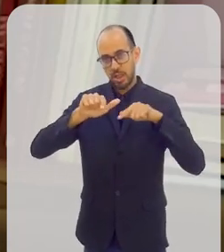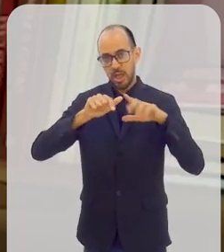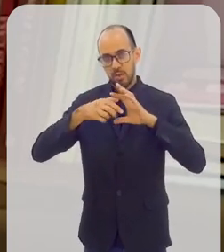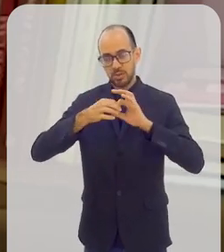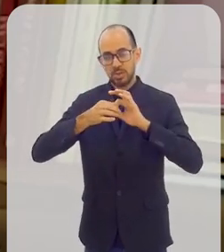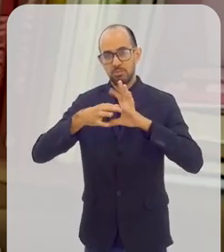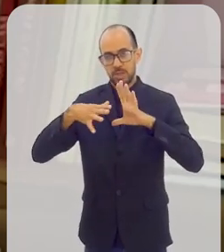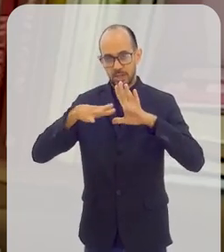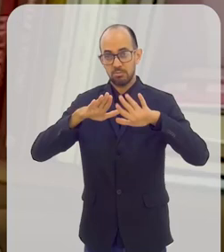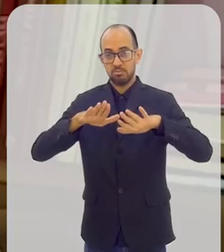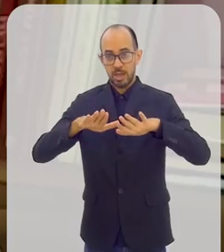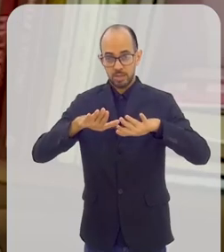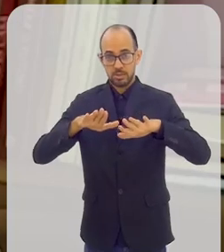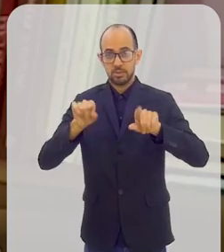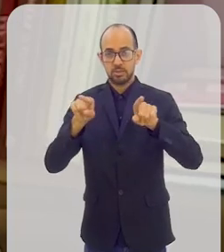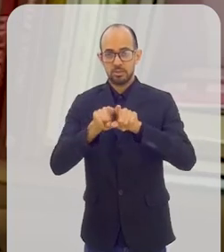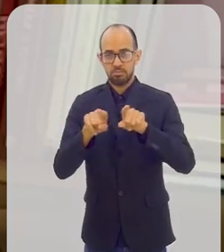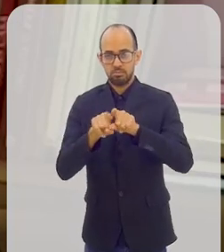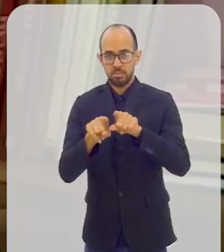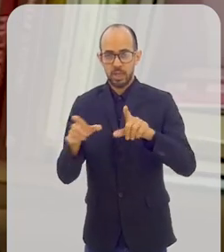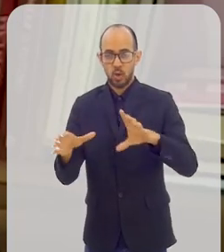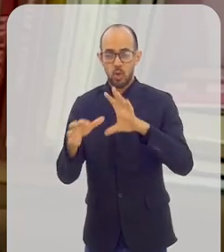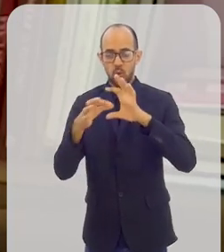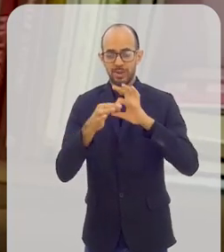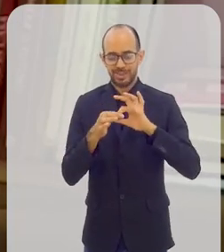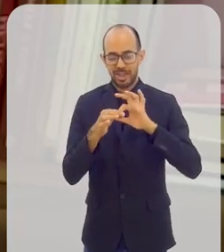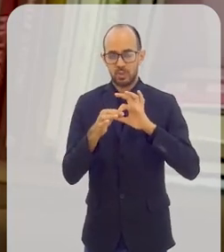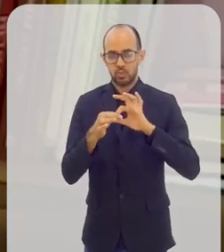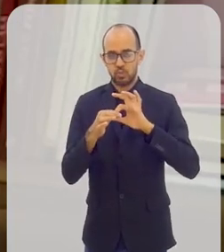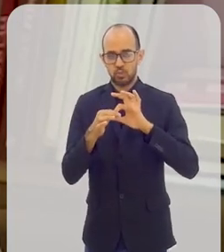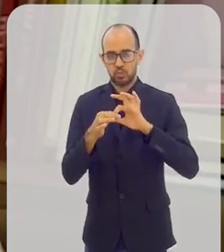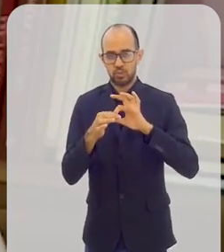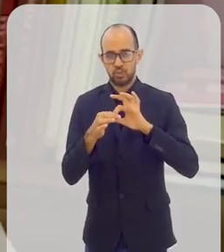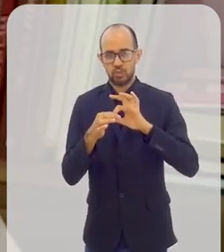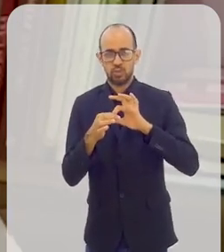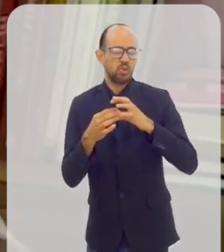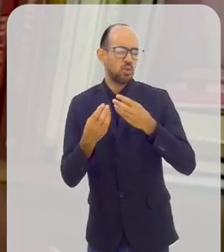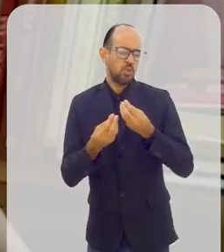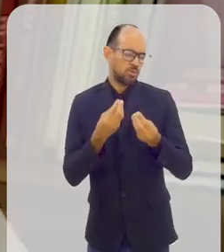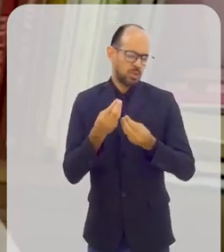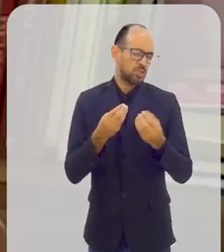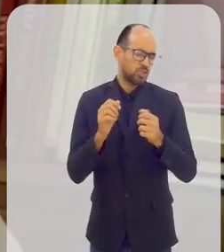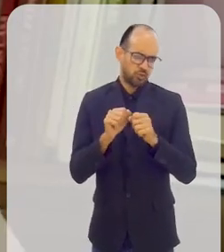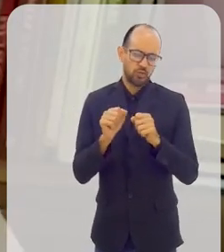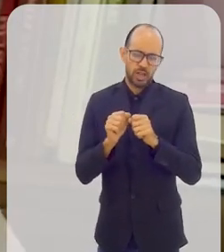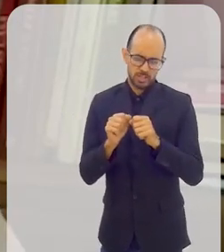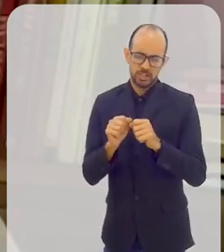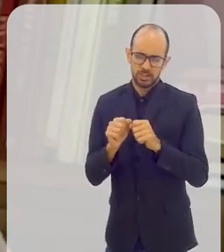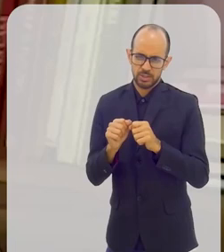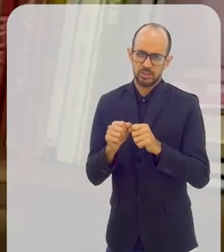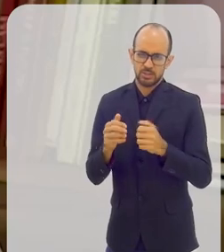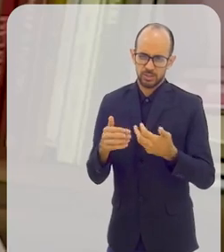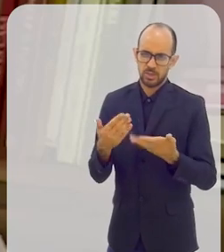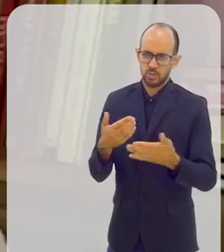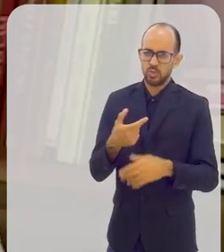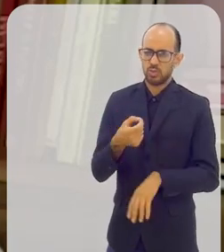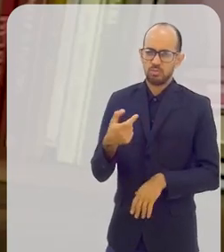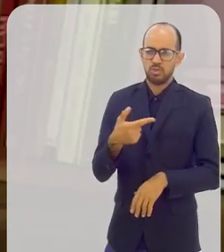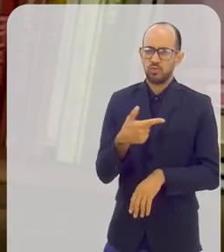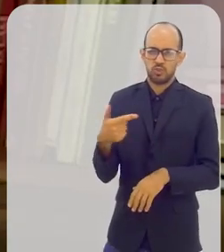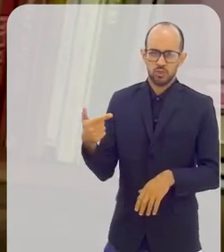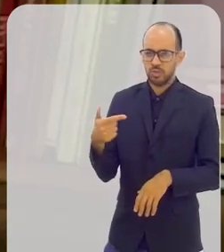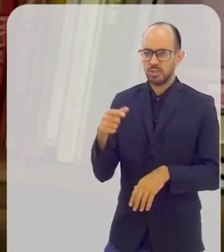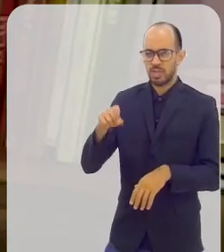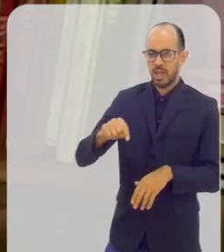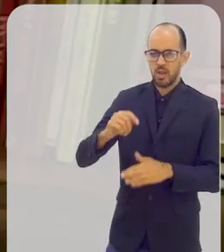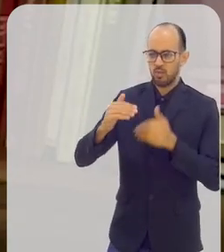independência mais conectados um ao outro. Ou de, como é que a gente aprende isso aí? Então, esse ano foi um ano de